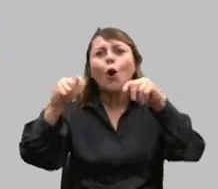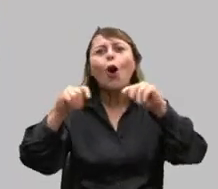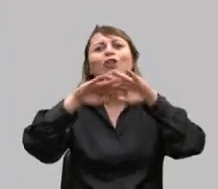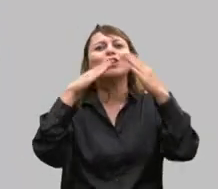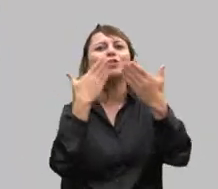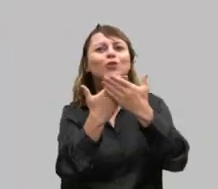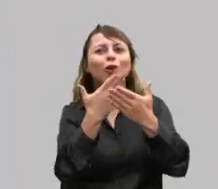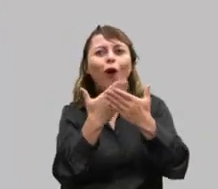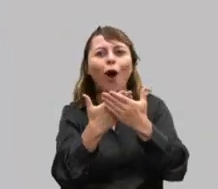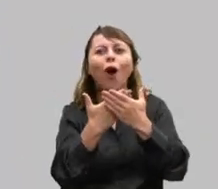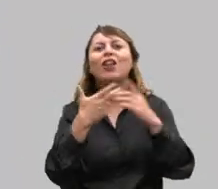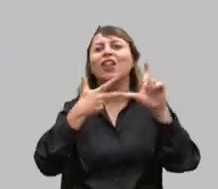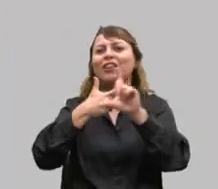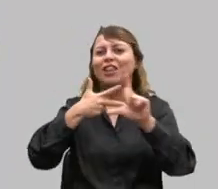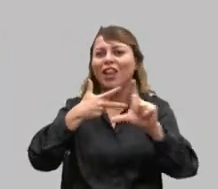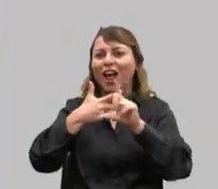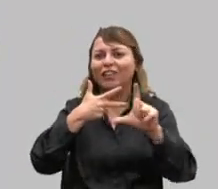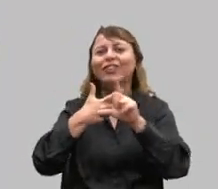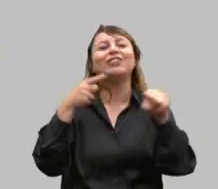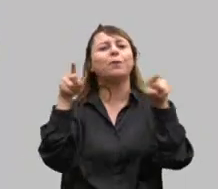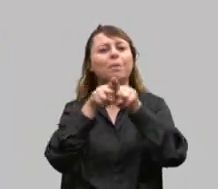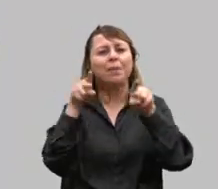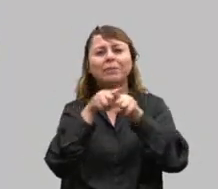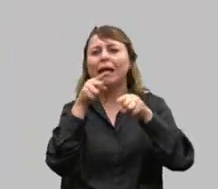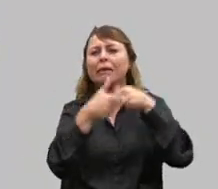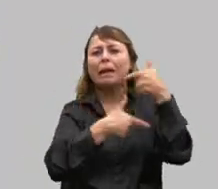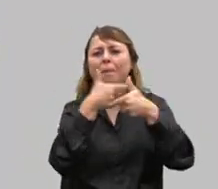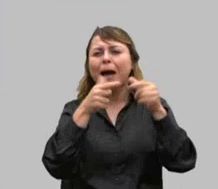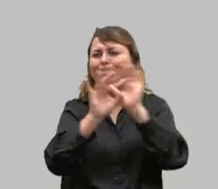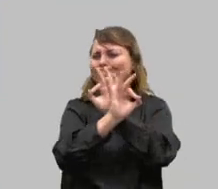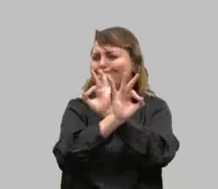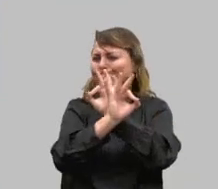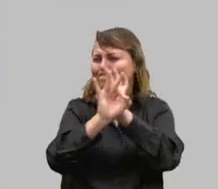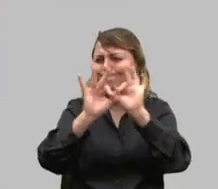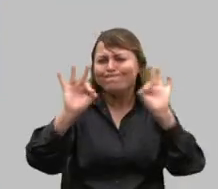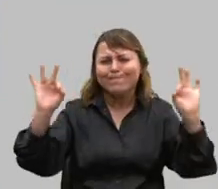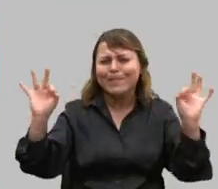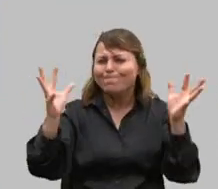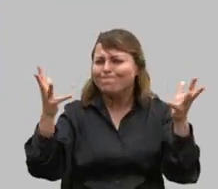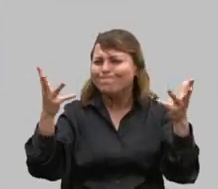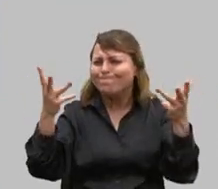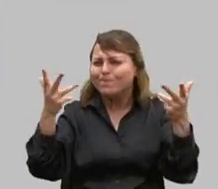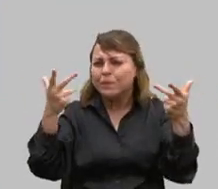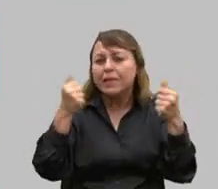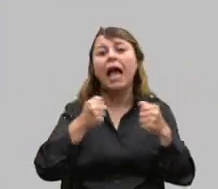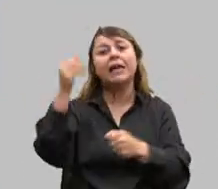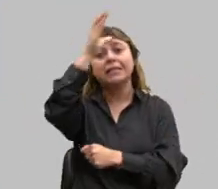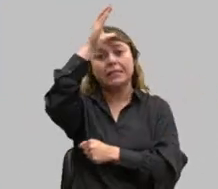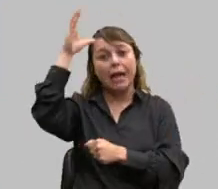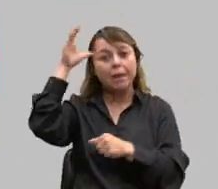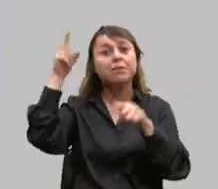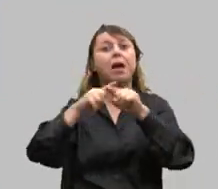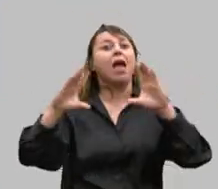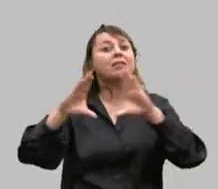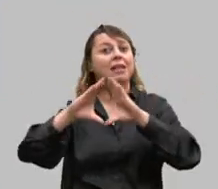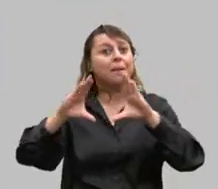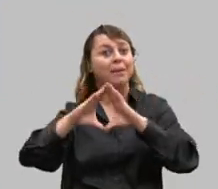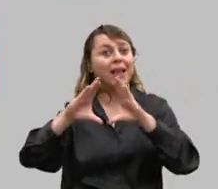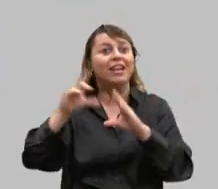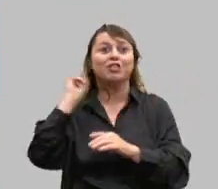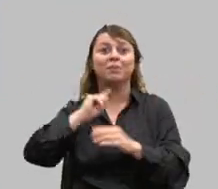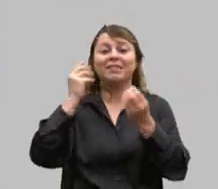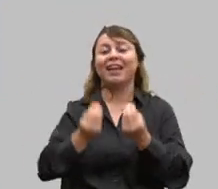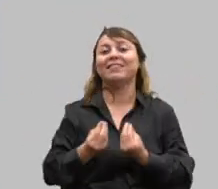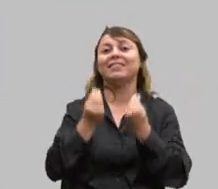Legislativo na pessoa da Rute por esse trabalho excepcional que as câmaras municipais e Assembleia de Minas Está entregando hoje